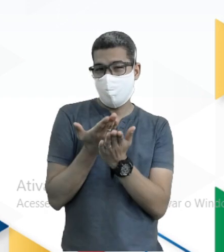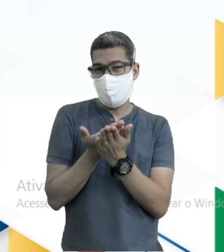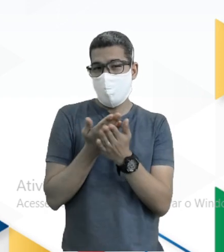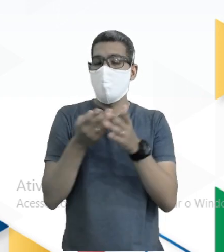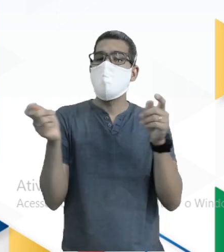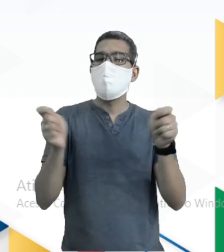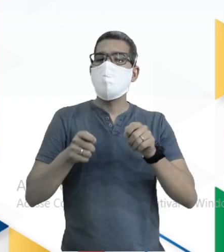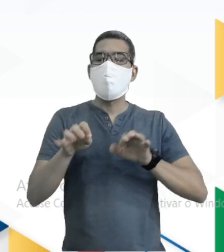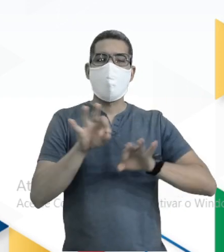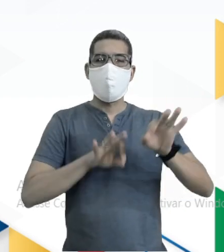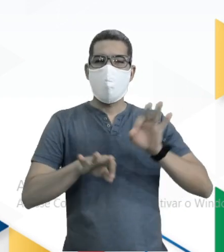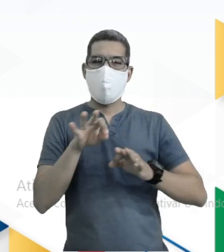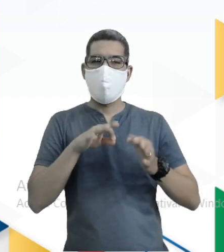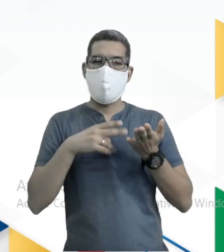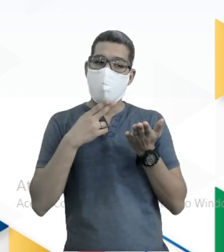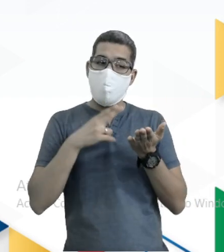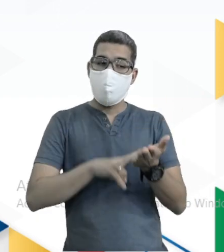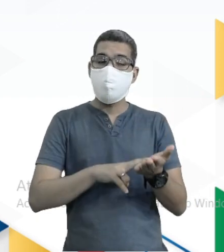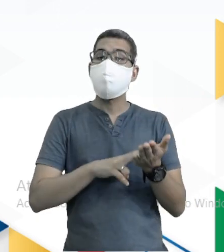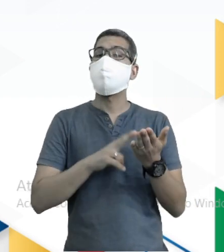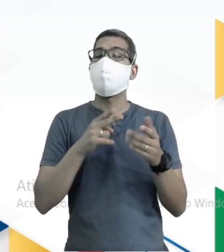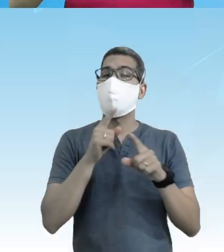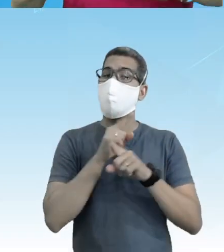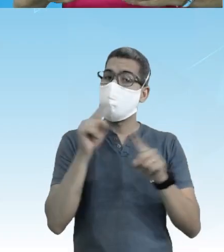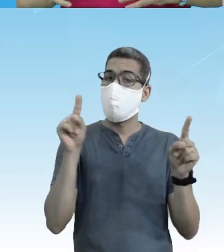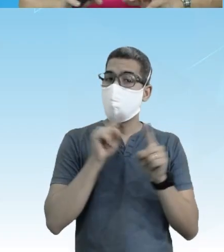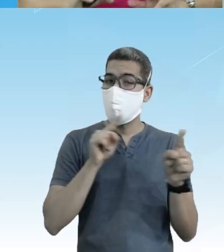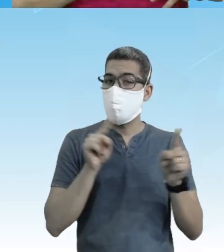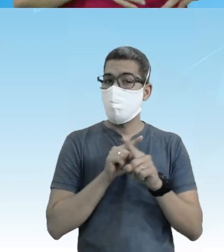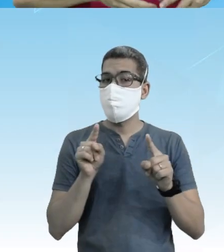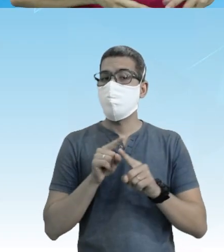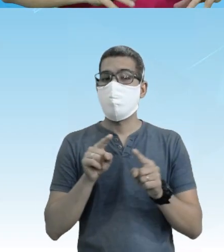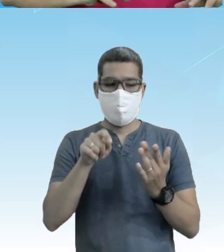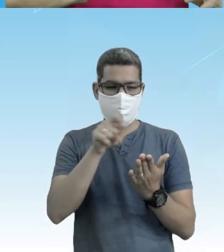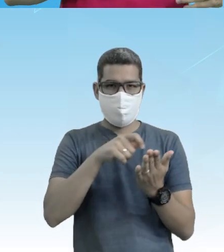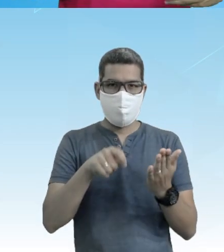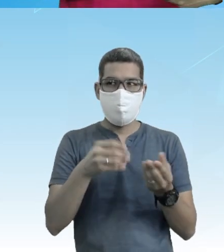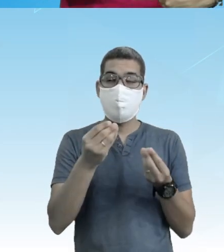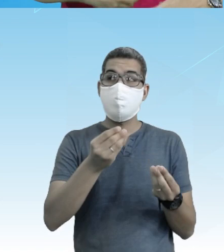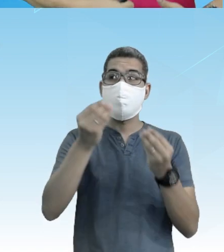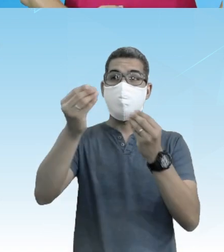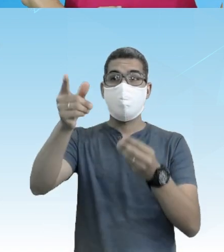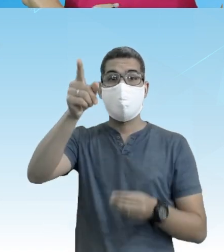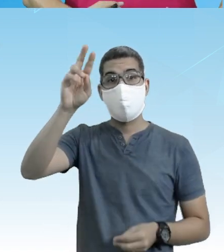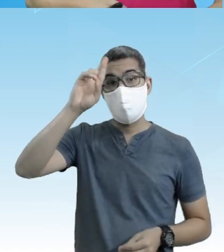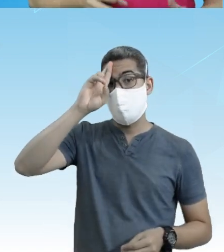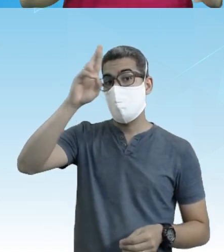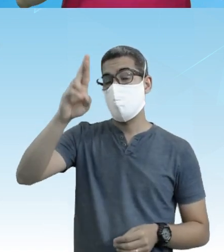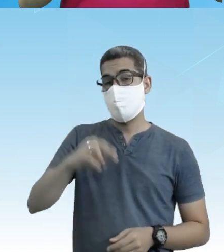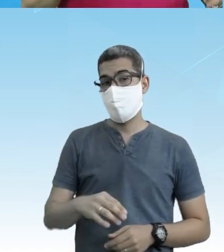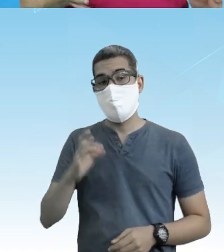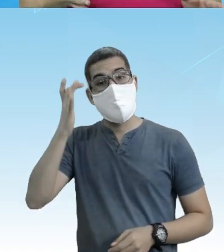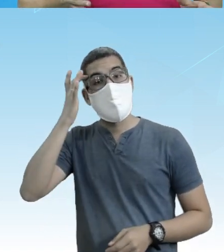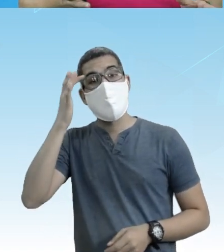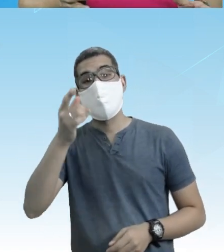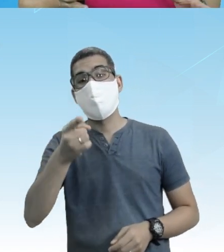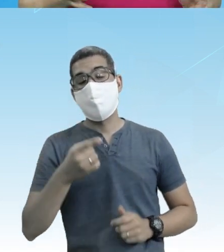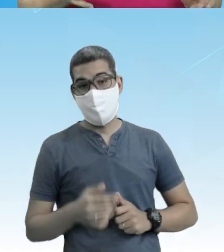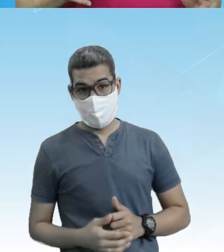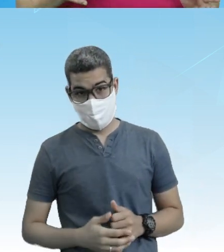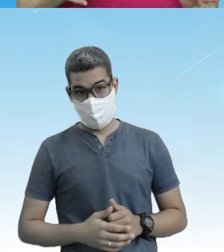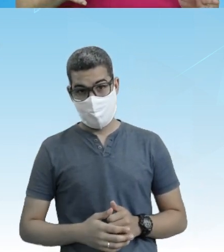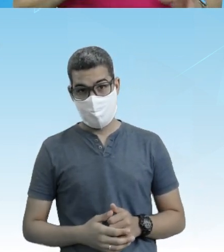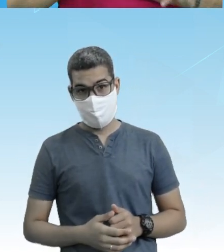reclamação, digamos, para uma autoridade sobre um determinado problema em sua comunidade. Treinar